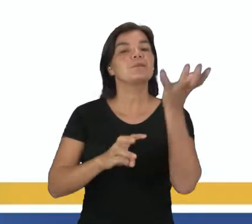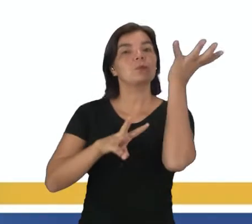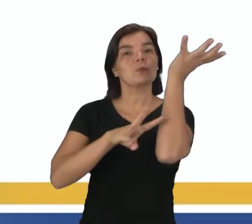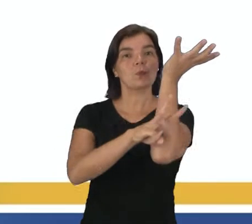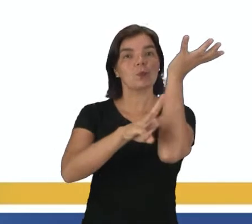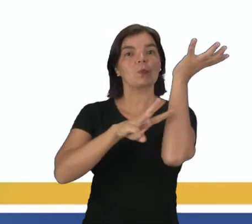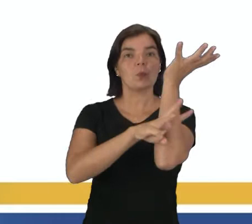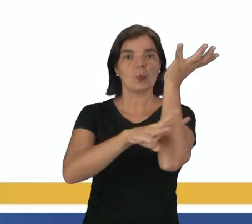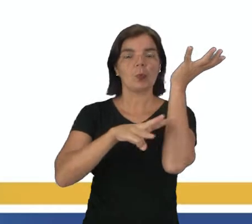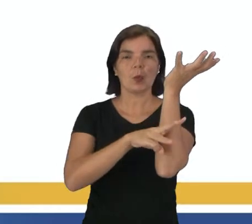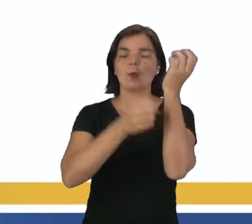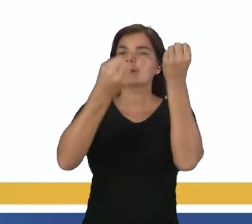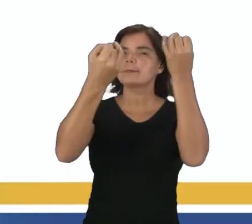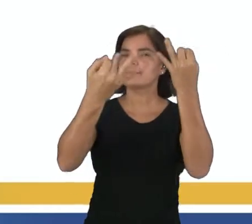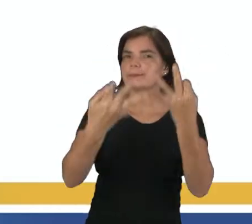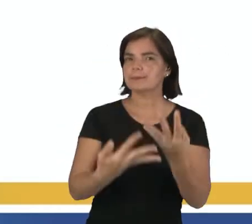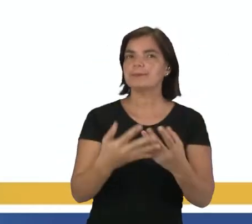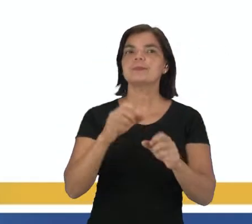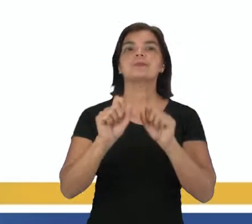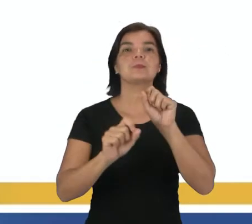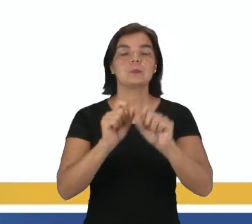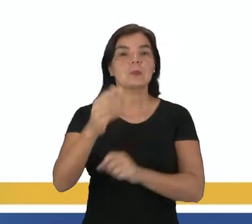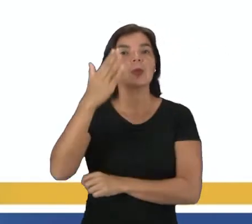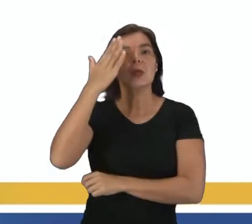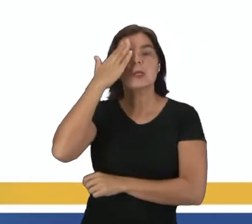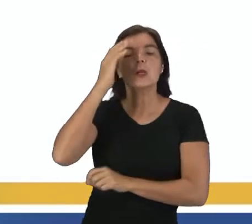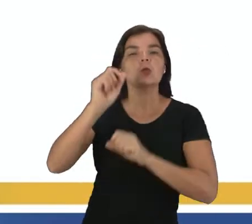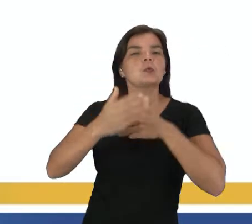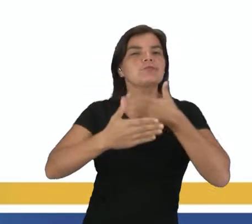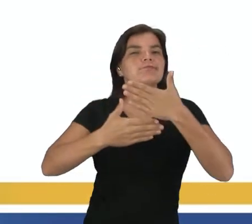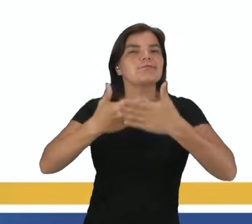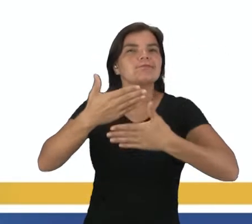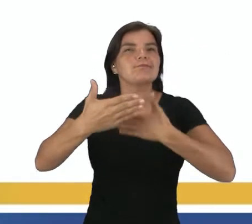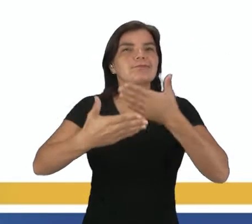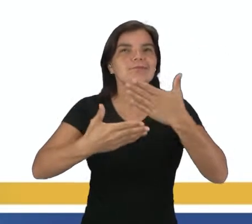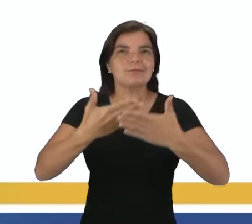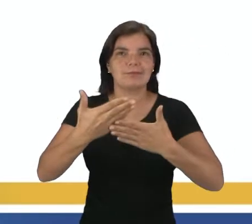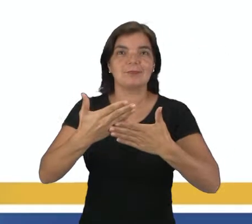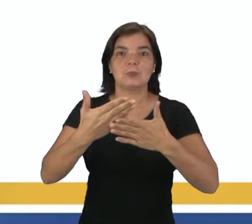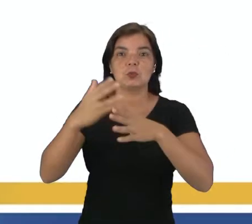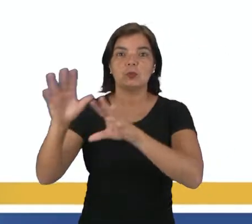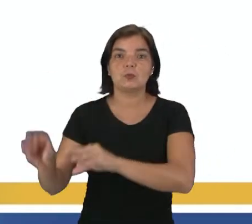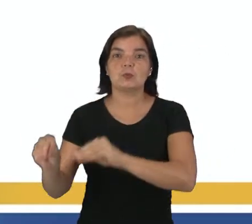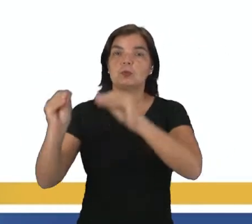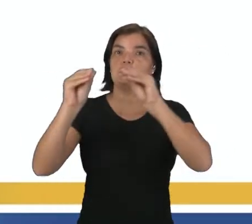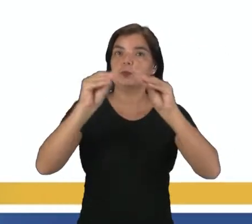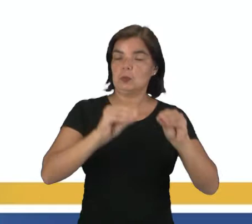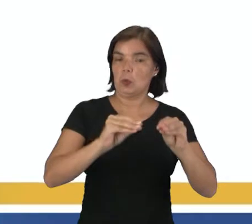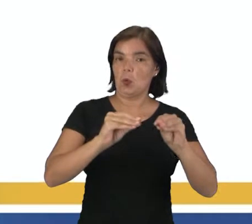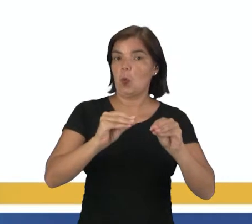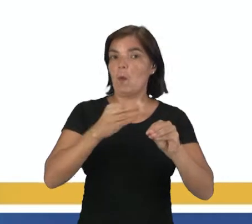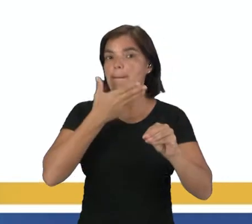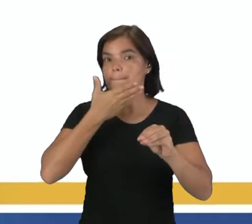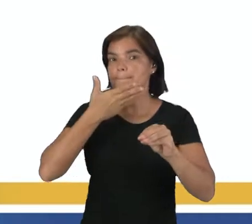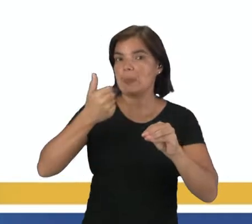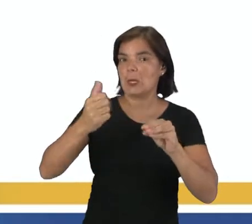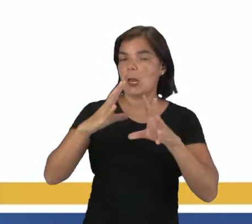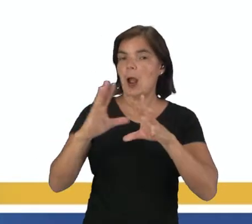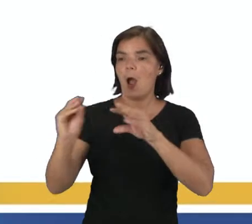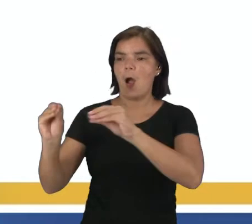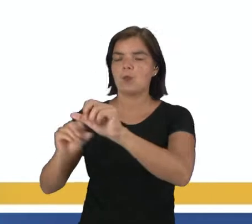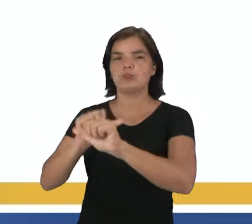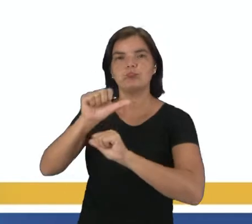primeiramente a parte conceitual é entendido o processo de retirada ou melhor